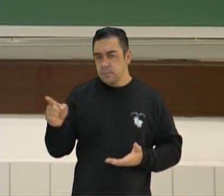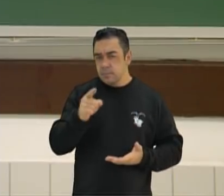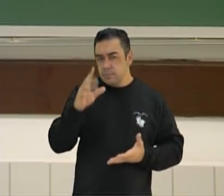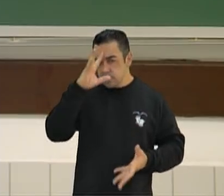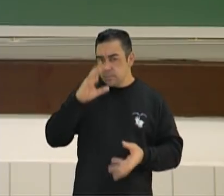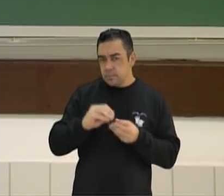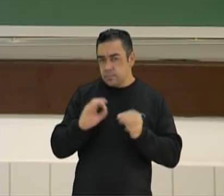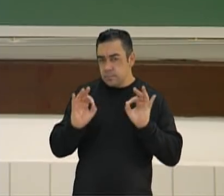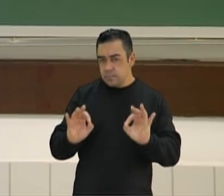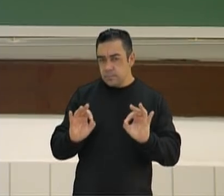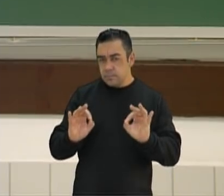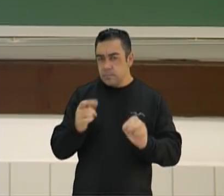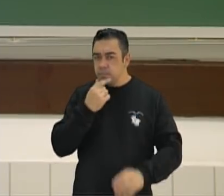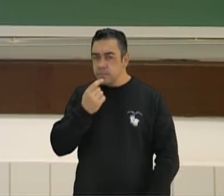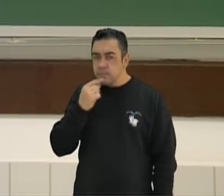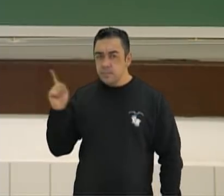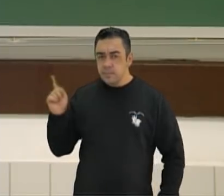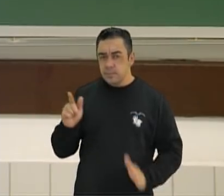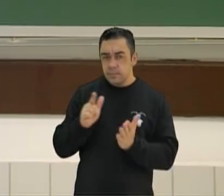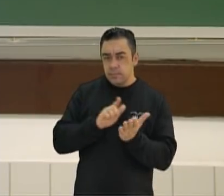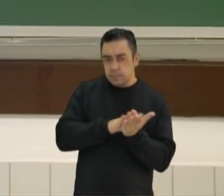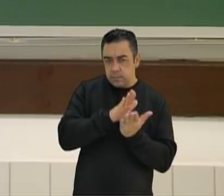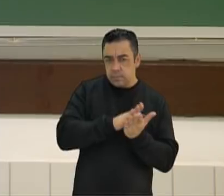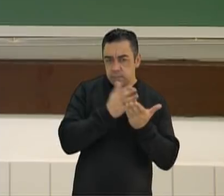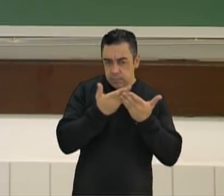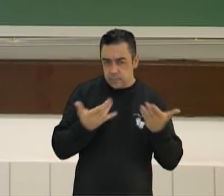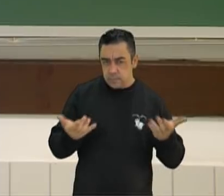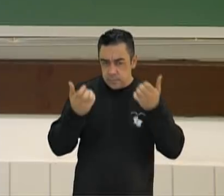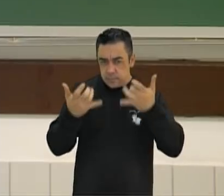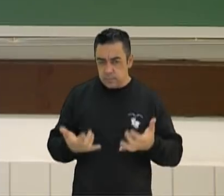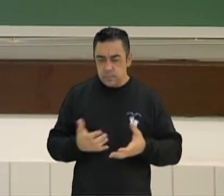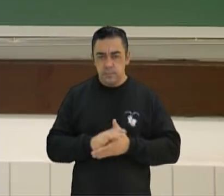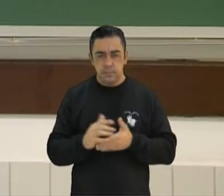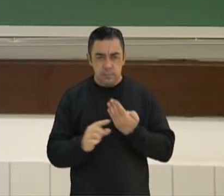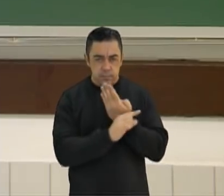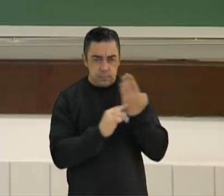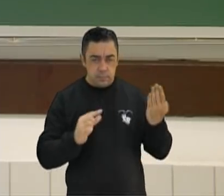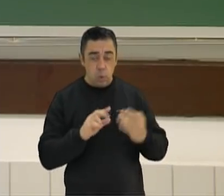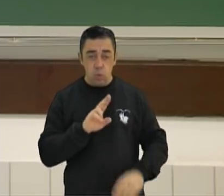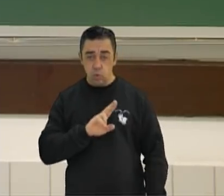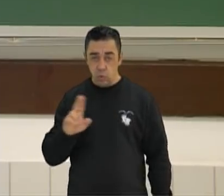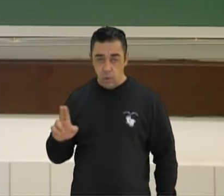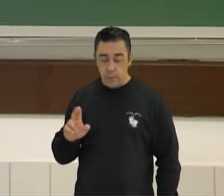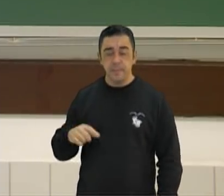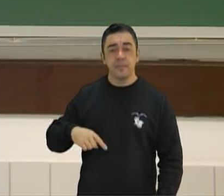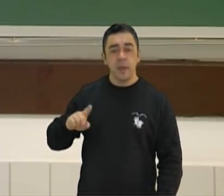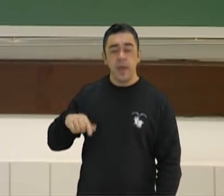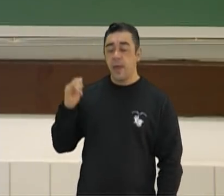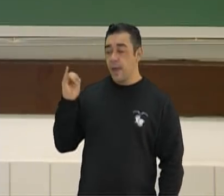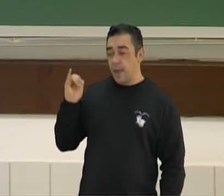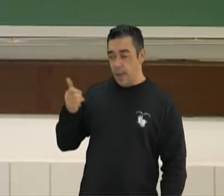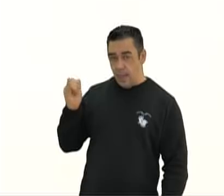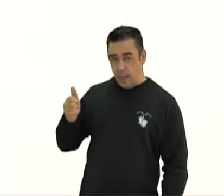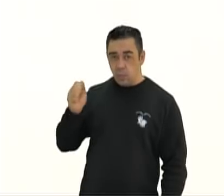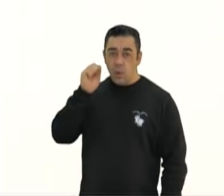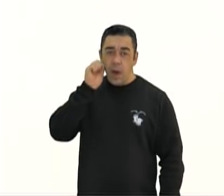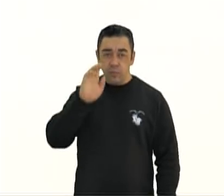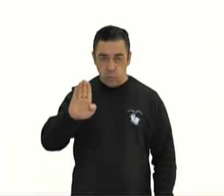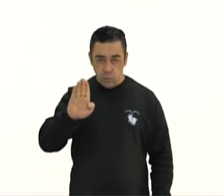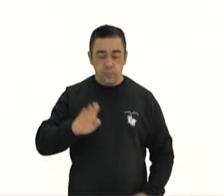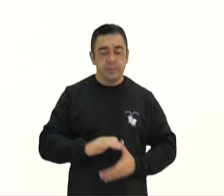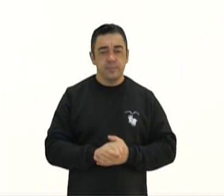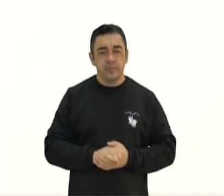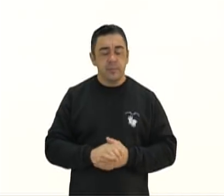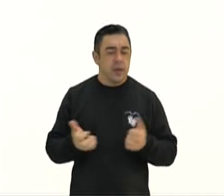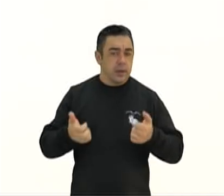entendeu tudo que o autor falou? Eu vou explicar. Então, o nome da revista é Relatos Azuis. Ele disse